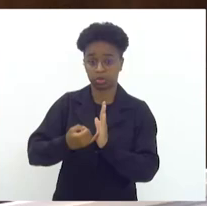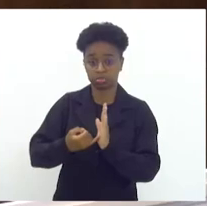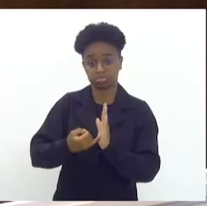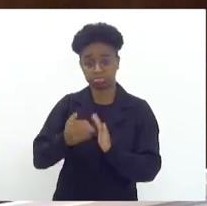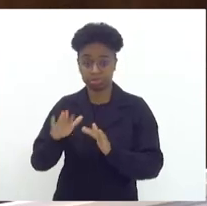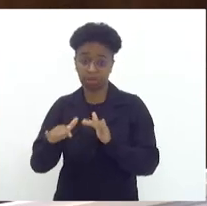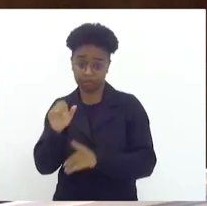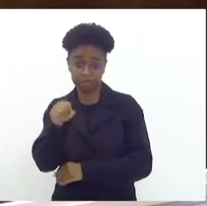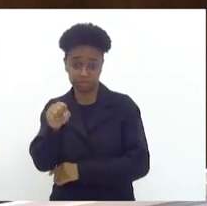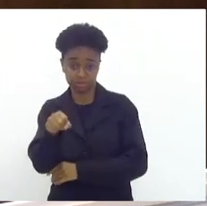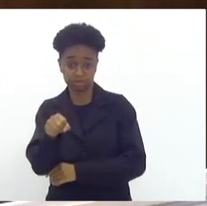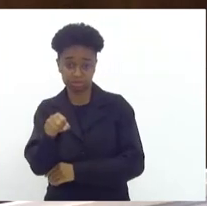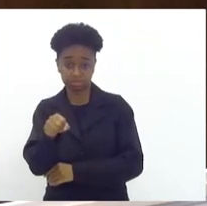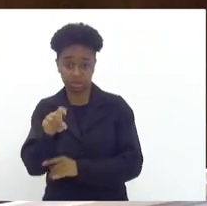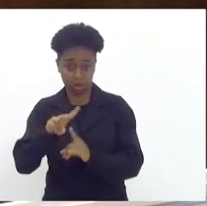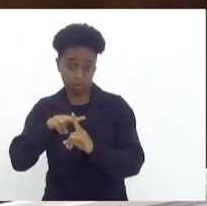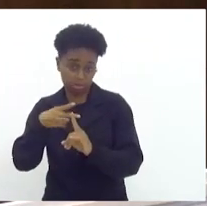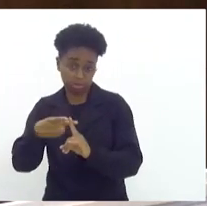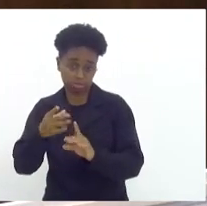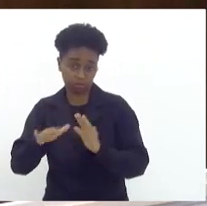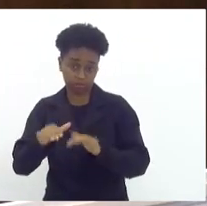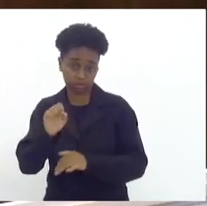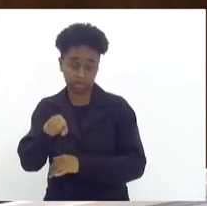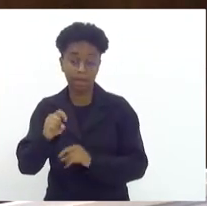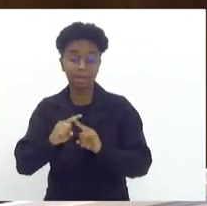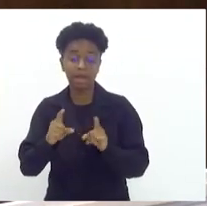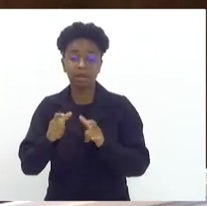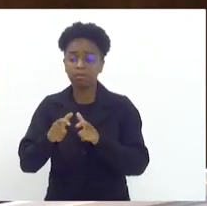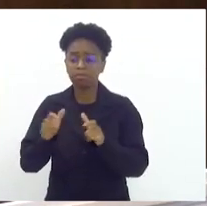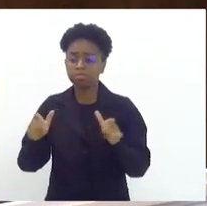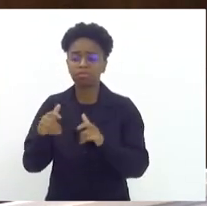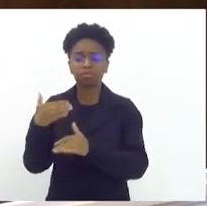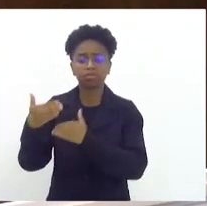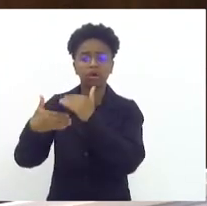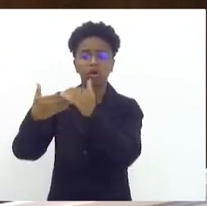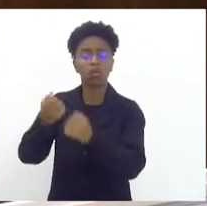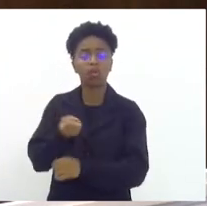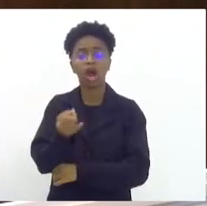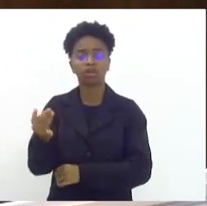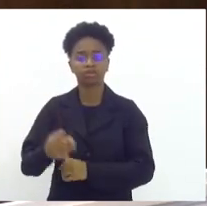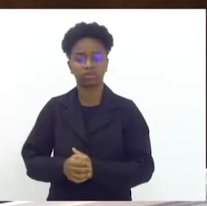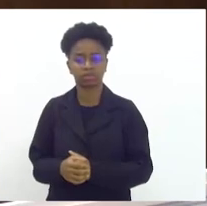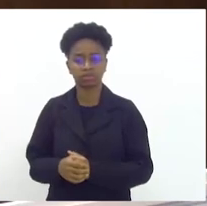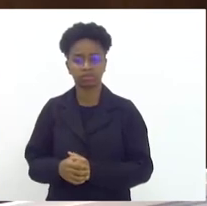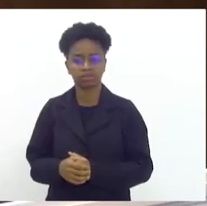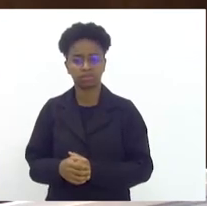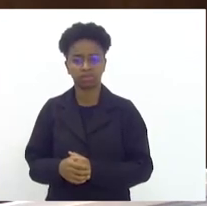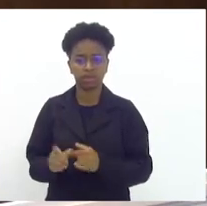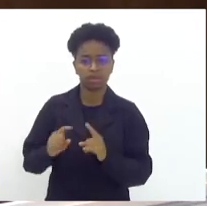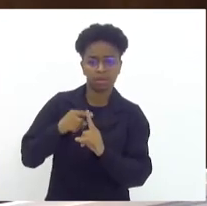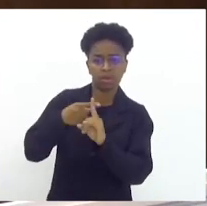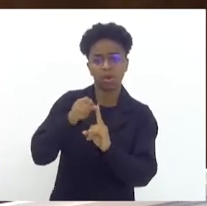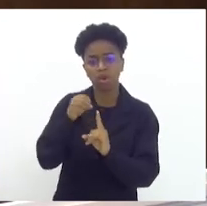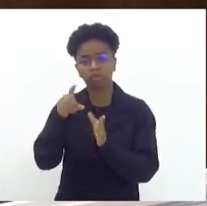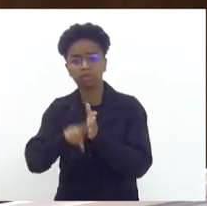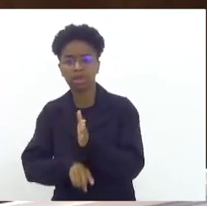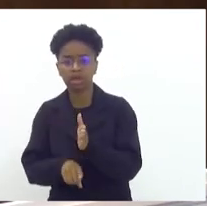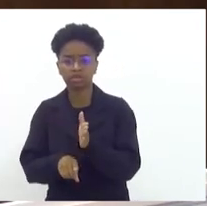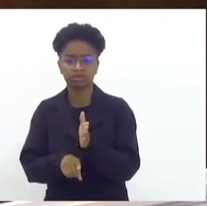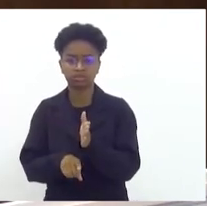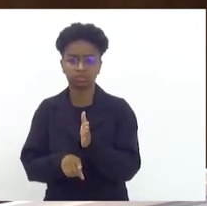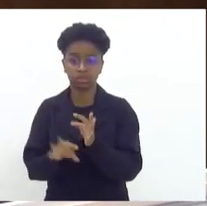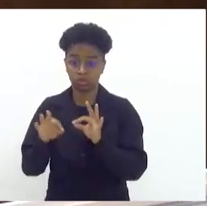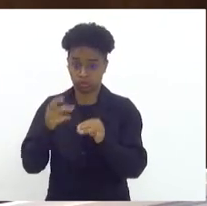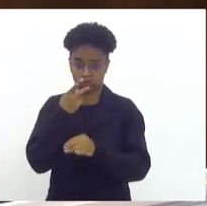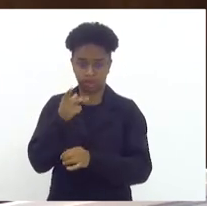sim vai crescer quanto ele ganha o perde todos